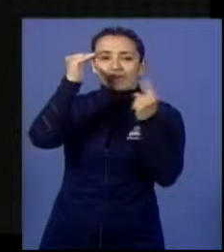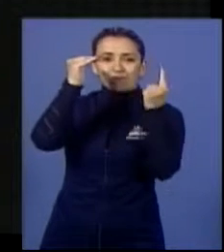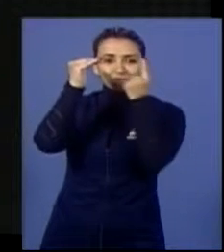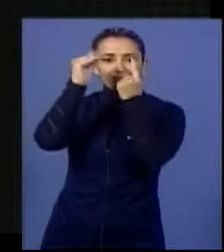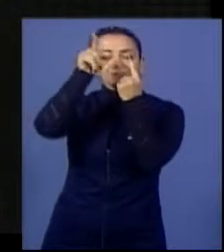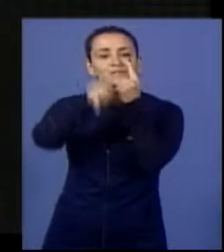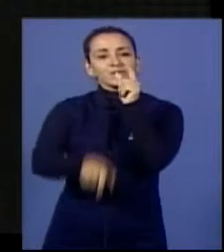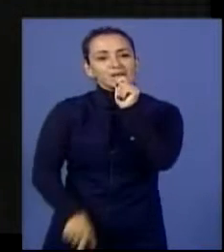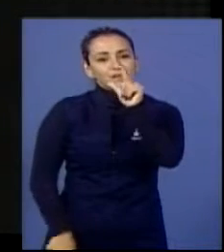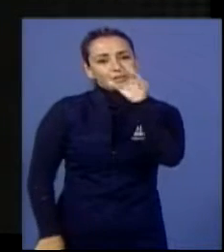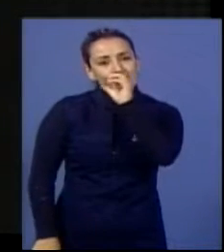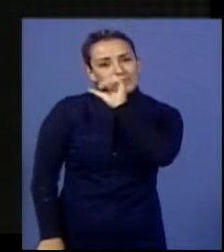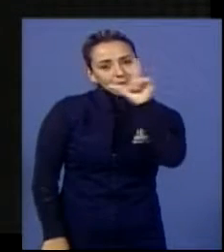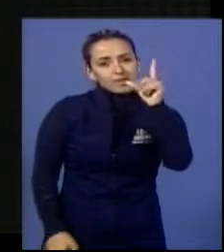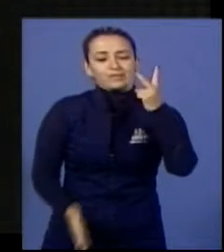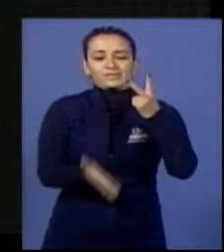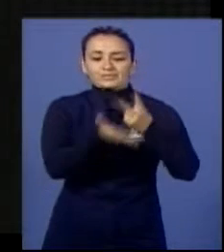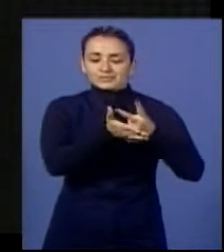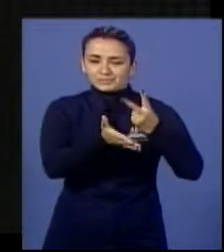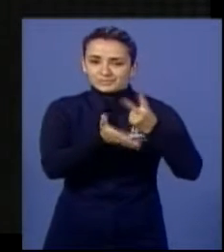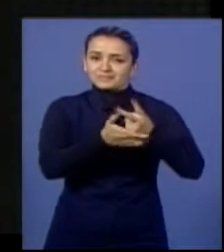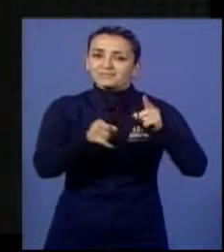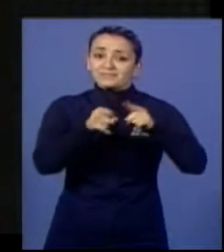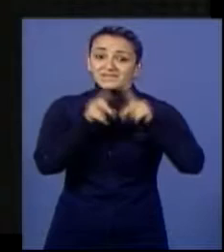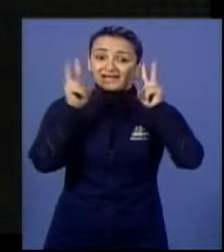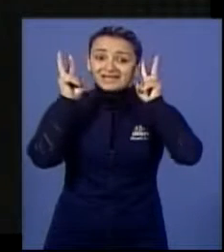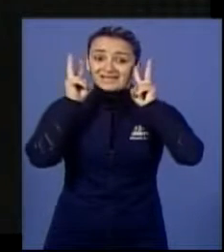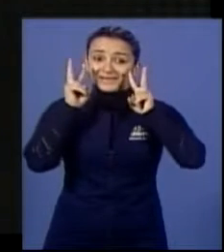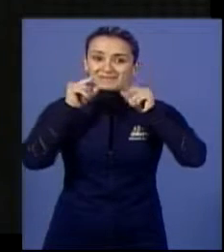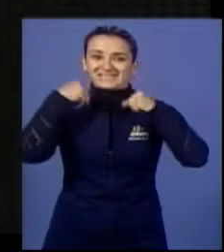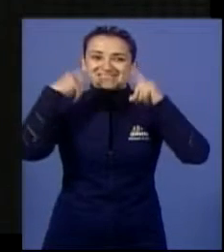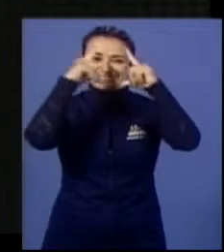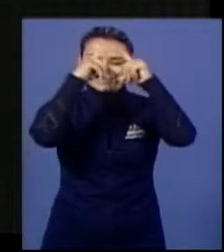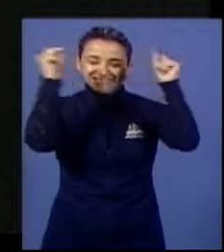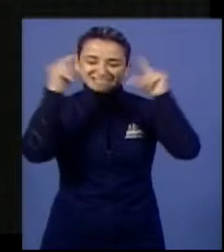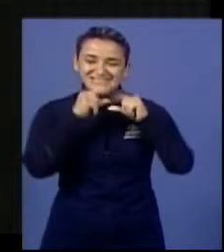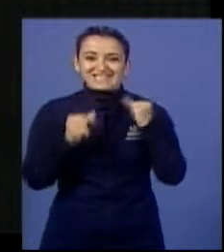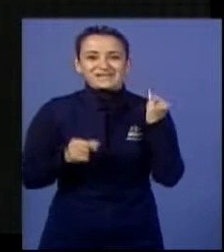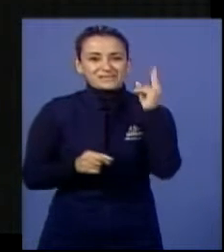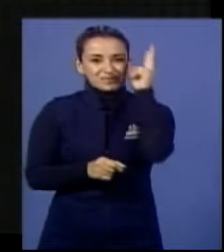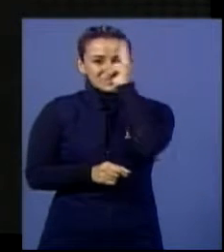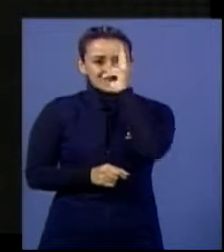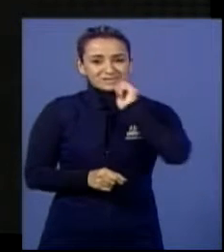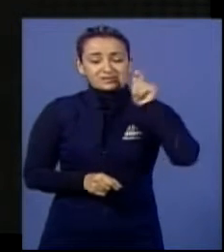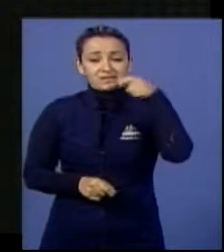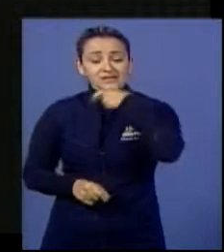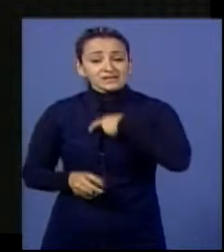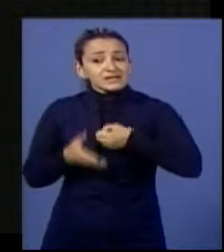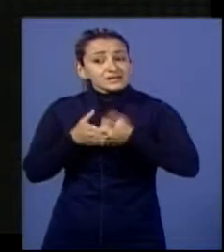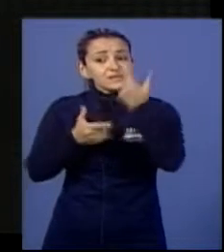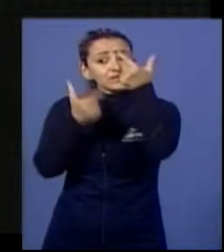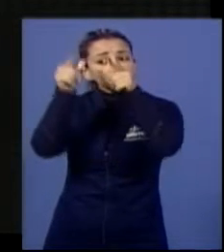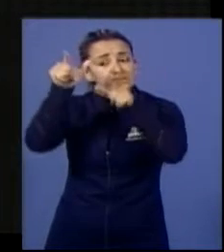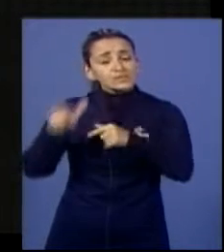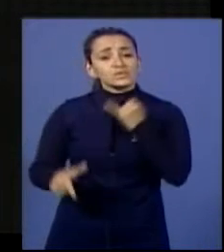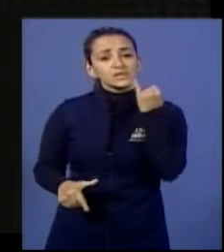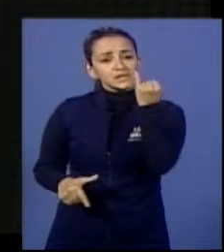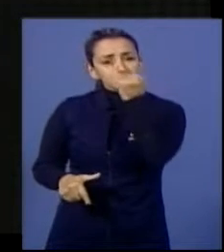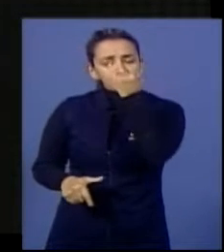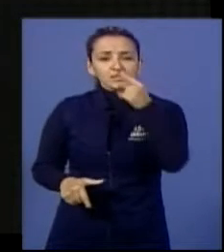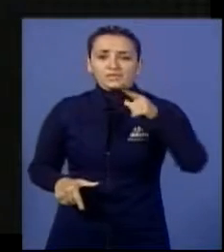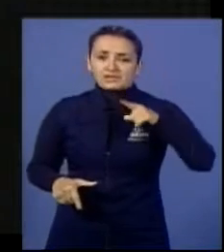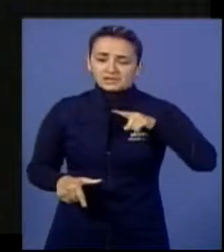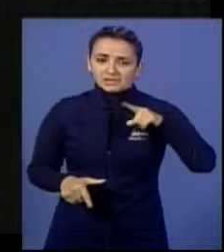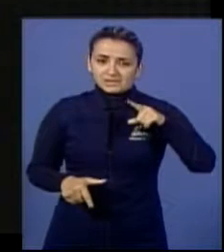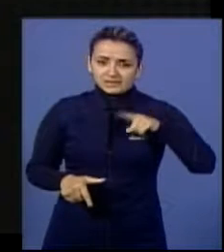Então é bom você lembrar desses dois compostos aqui. Existem mais compostos importantes? Sim, existem vários compostos importantes. Vários compostos